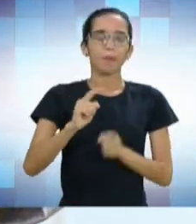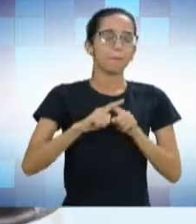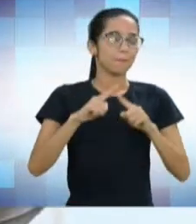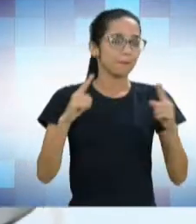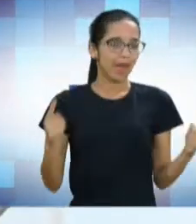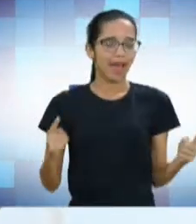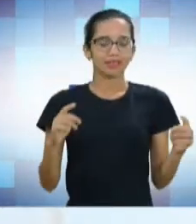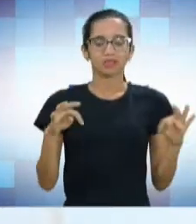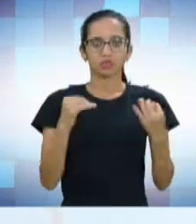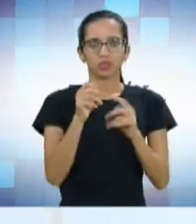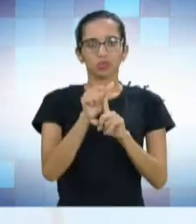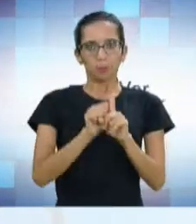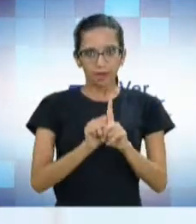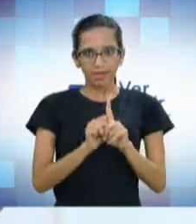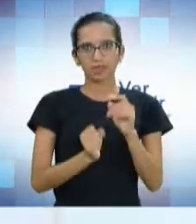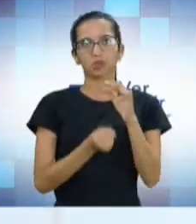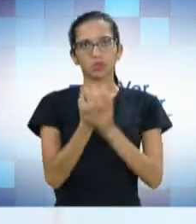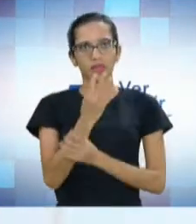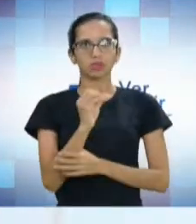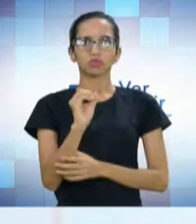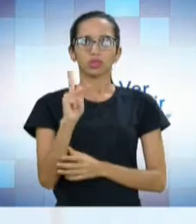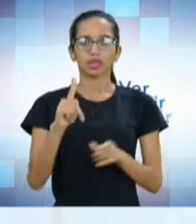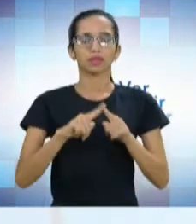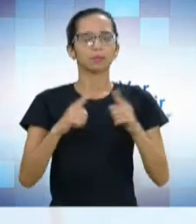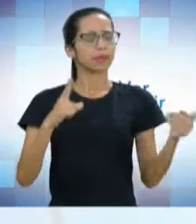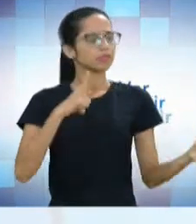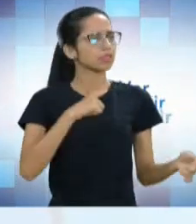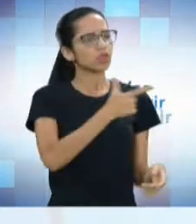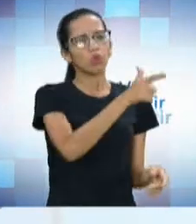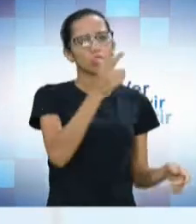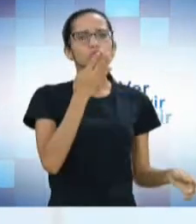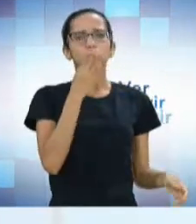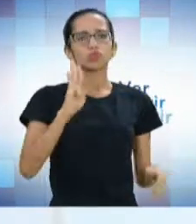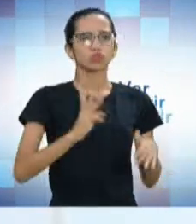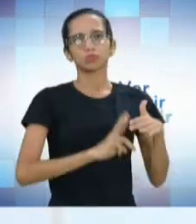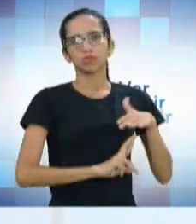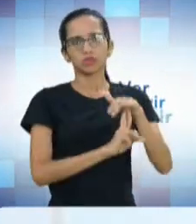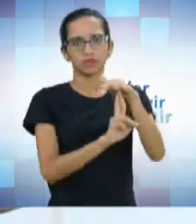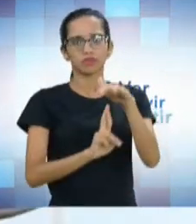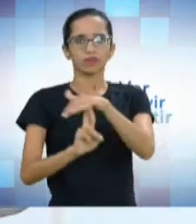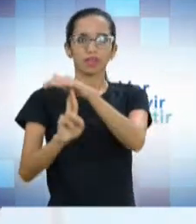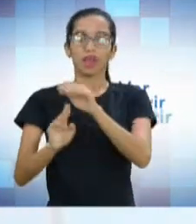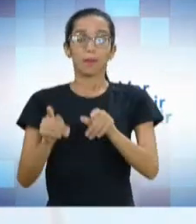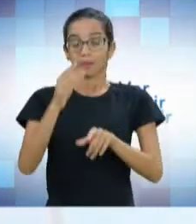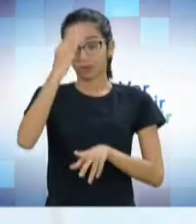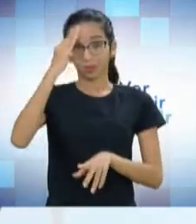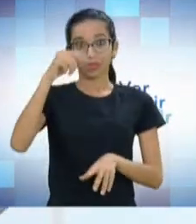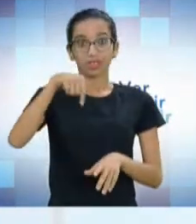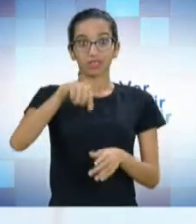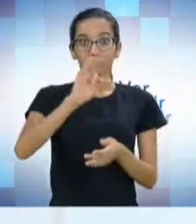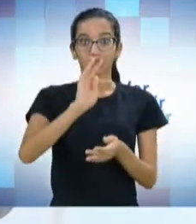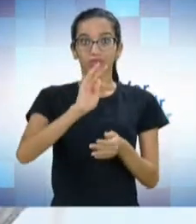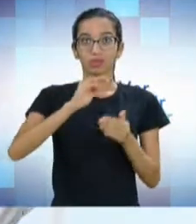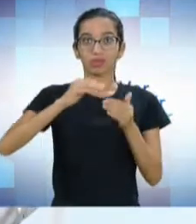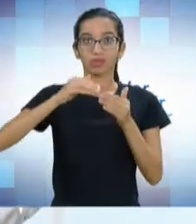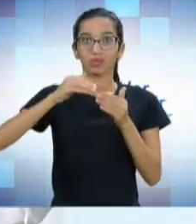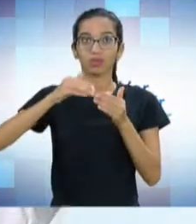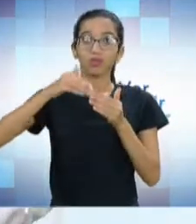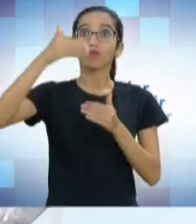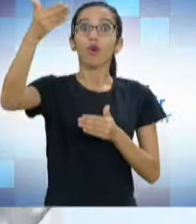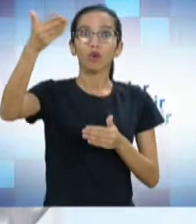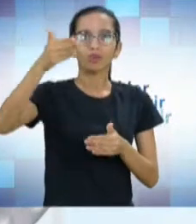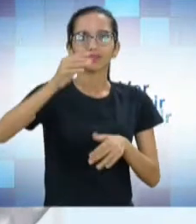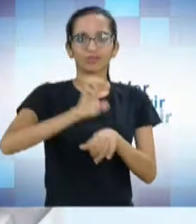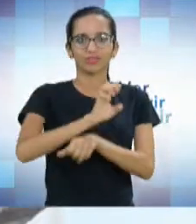mês nós temos também outras feiras que são realizadas inclusive fora do piauí recentemente a prefeitura de teresina